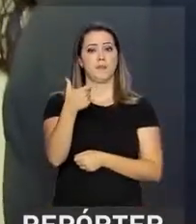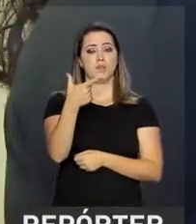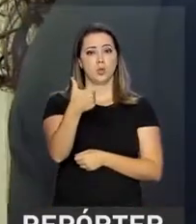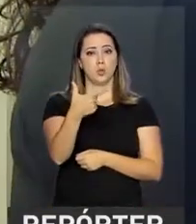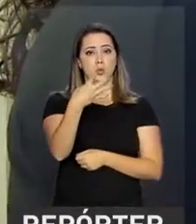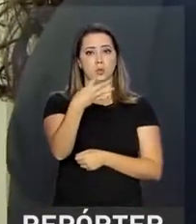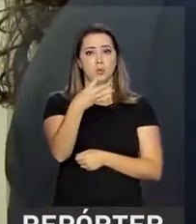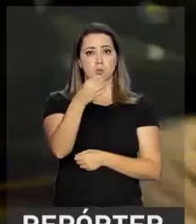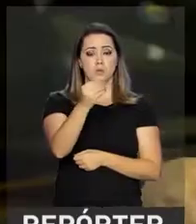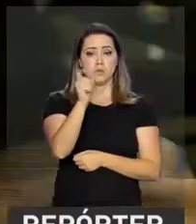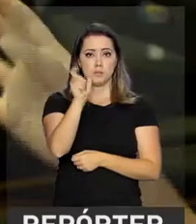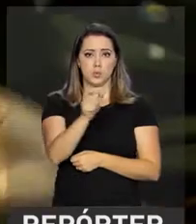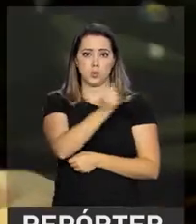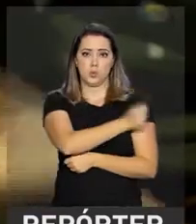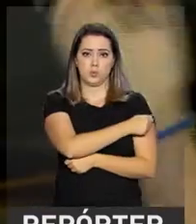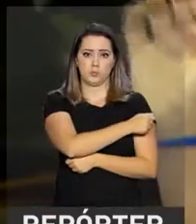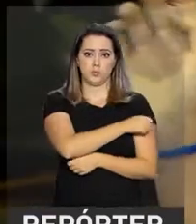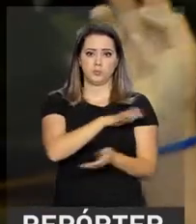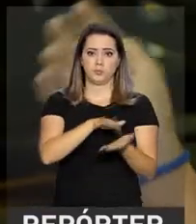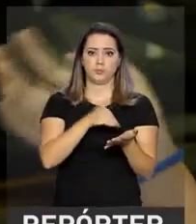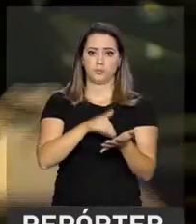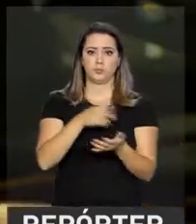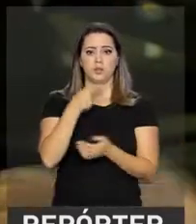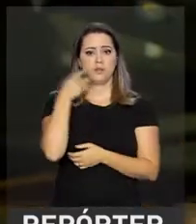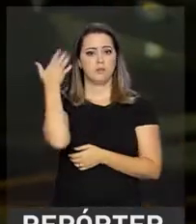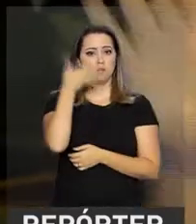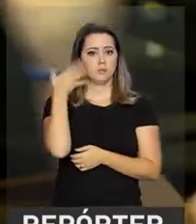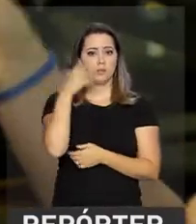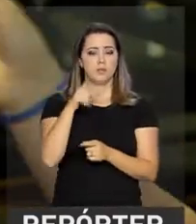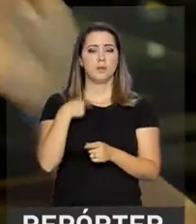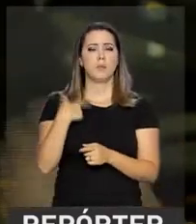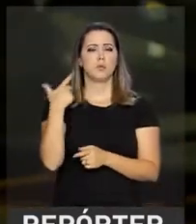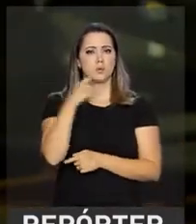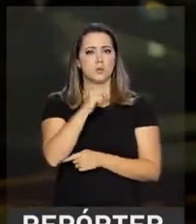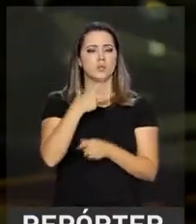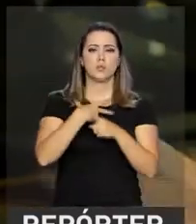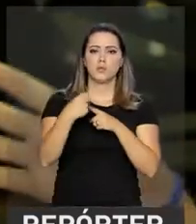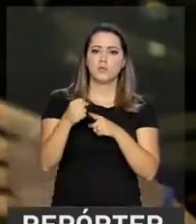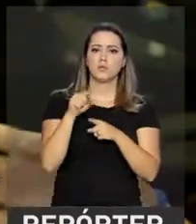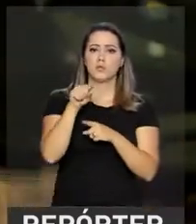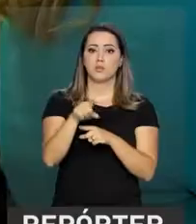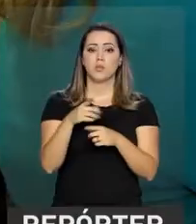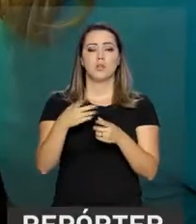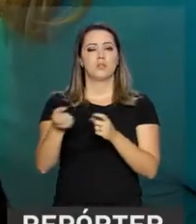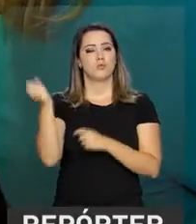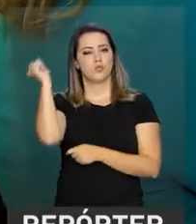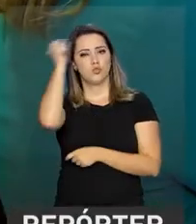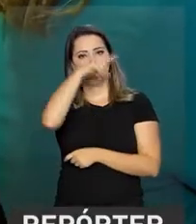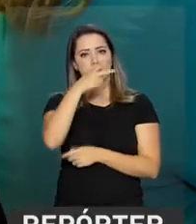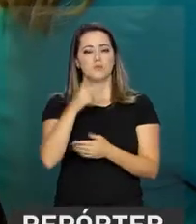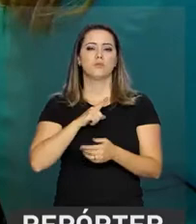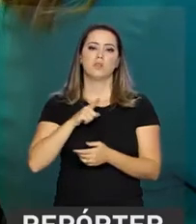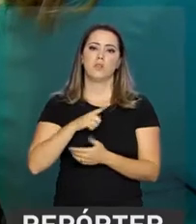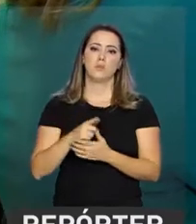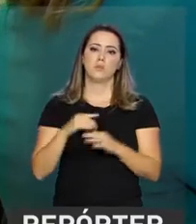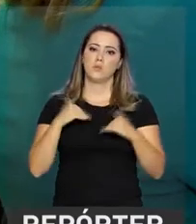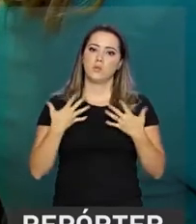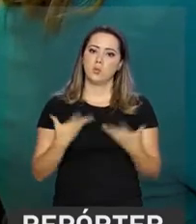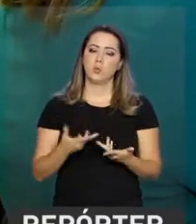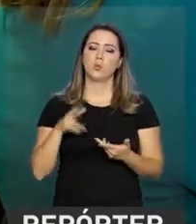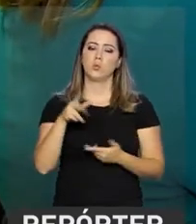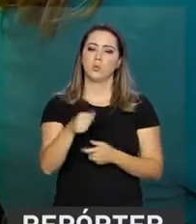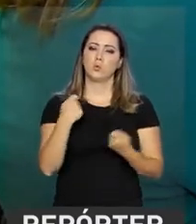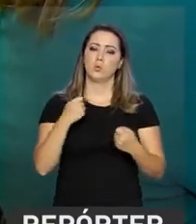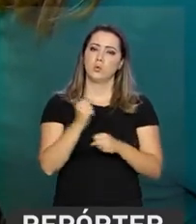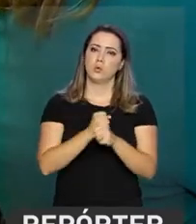240 alunos. Lívia conta que, mesmo com o sucesso do empreendimento, as dificuldades existem e todo ano